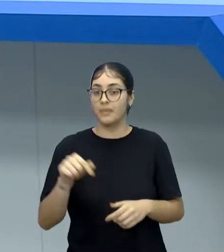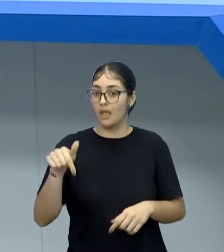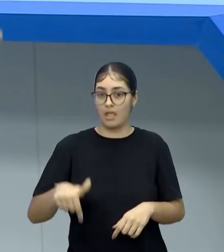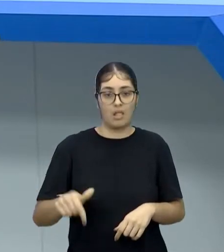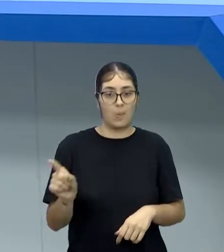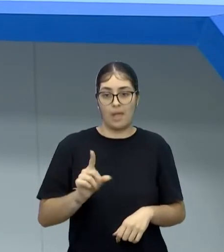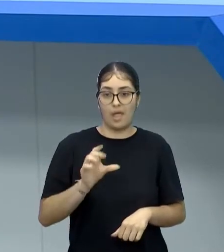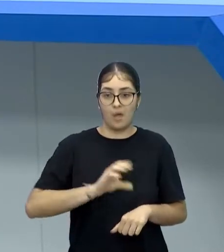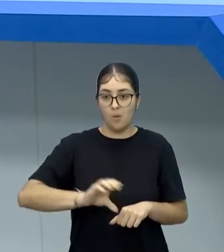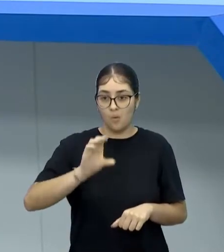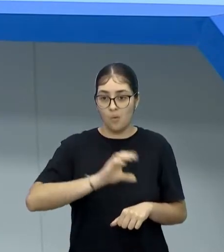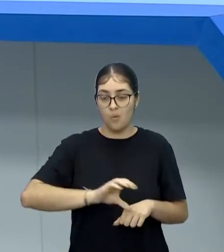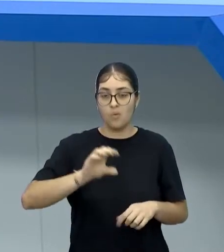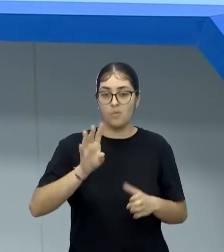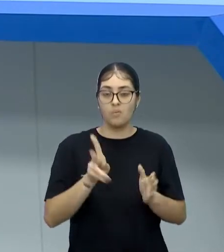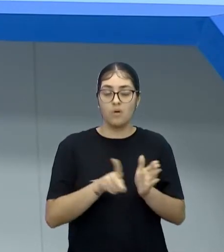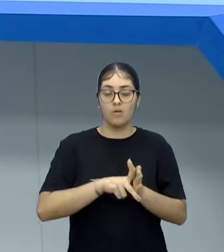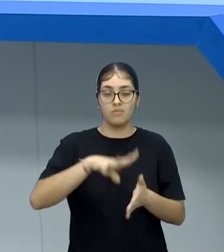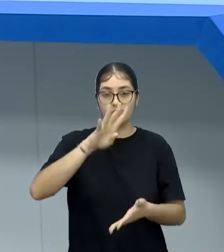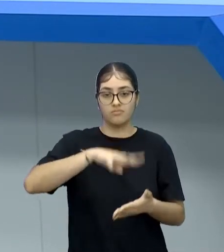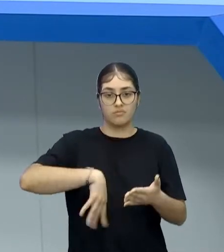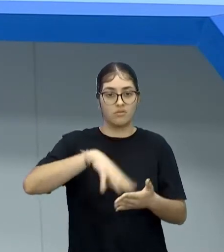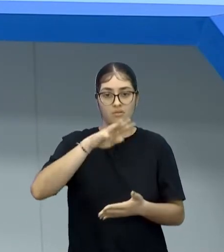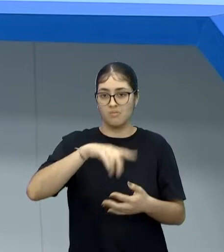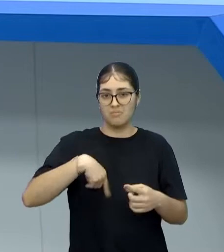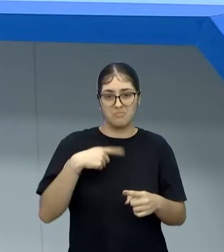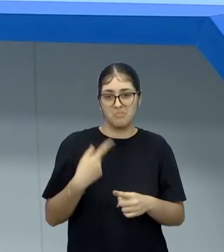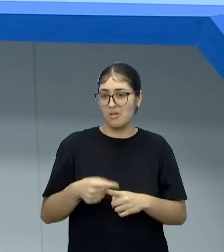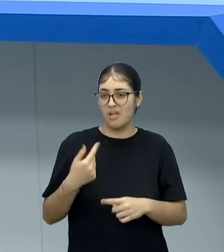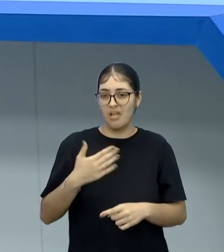curso de aula de programação, até porque eu também não tenho